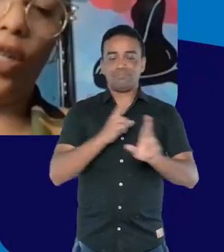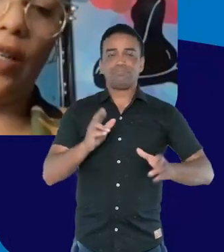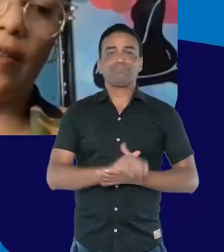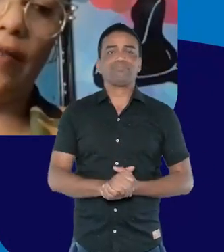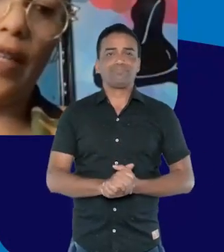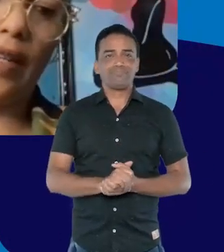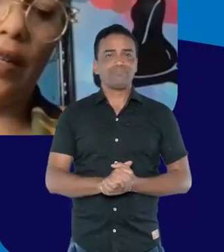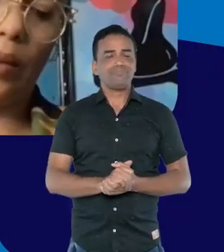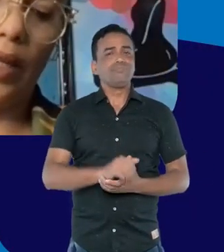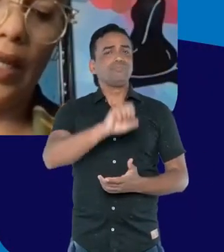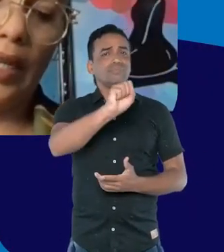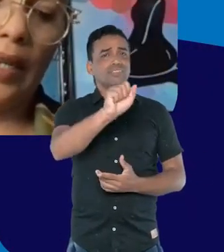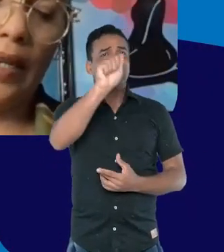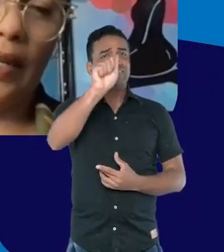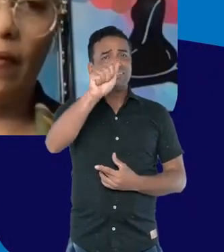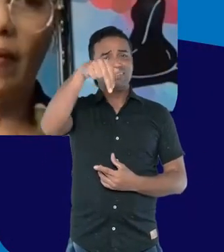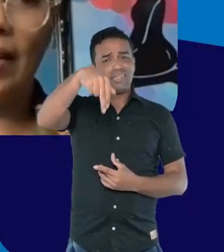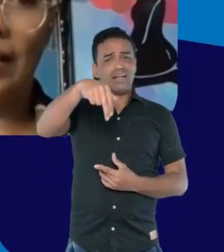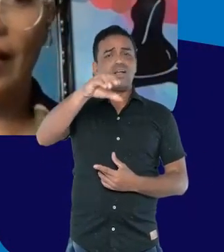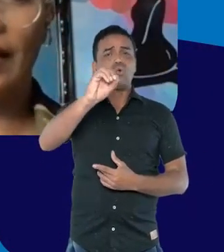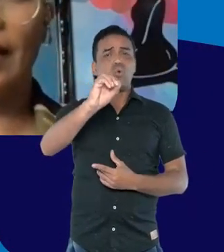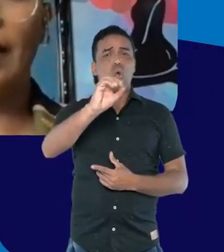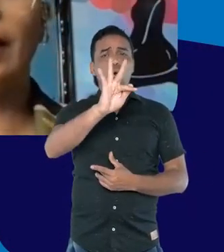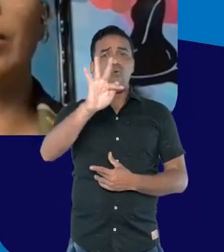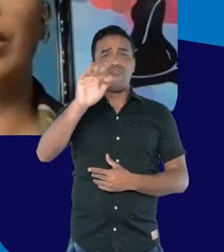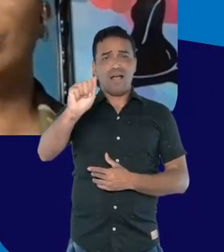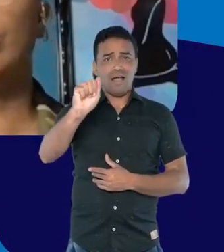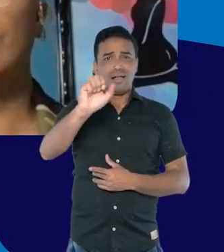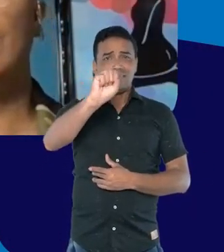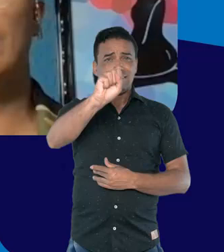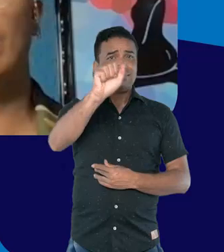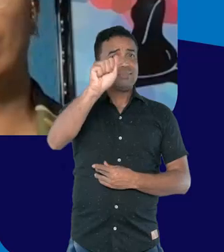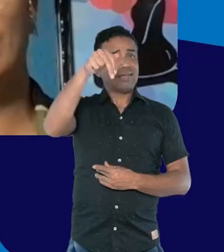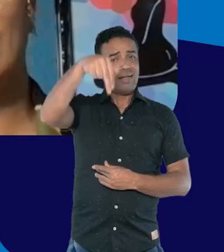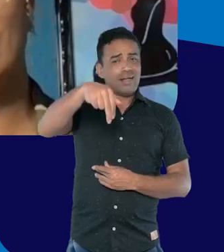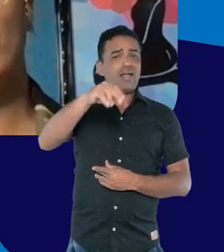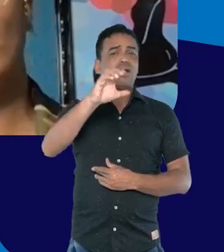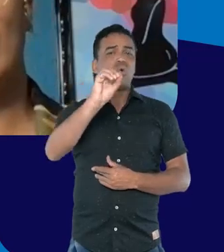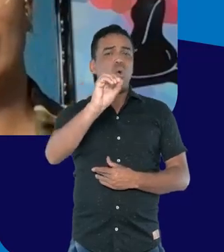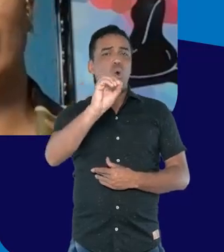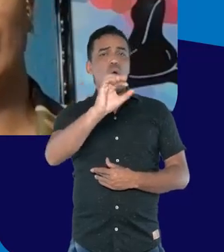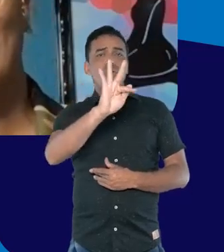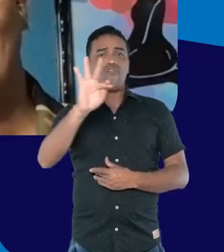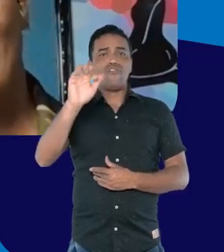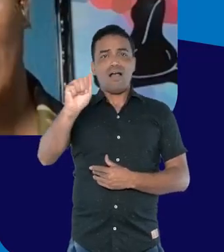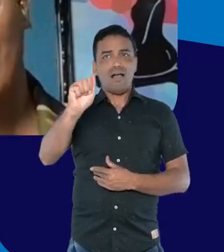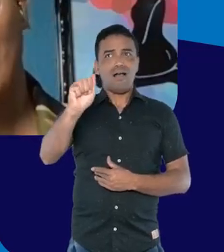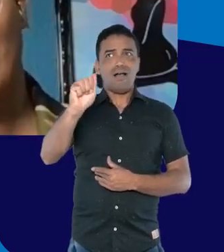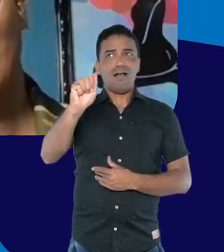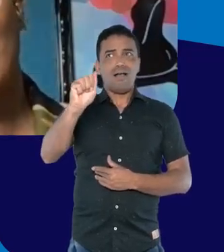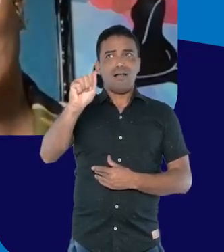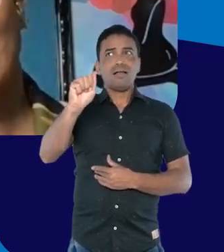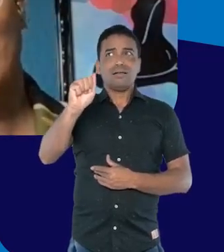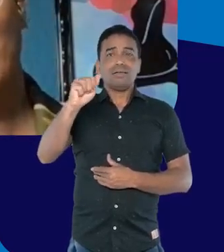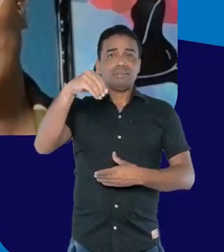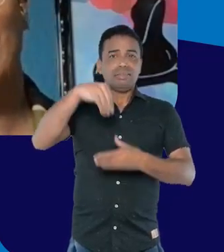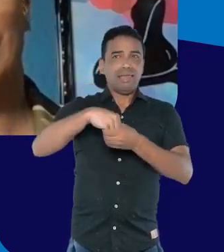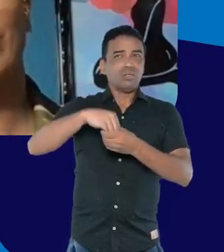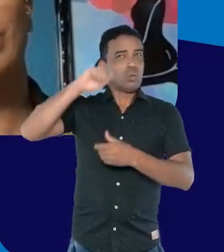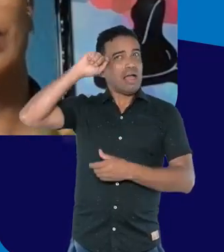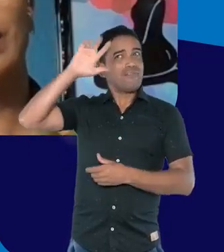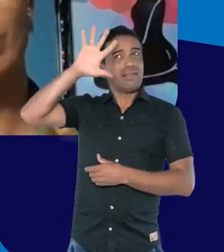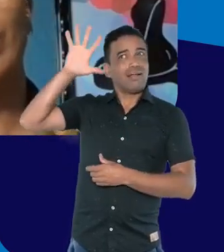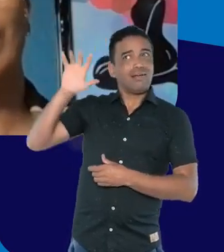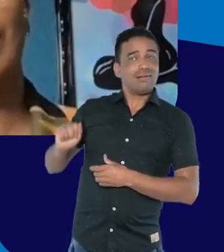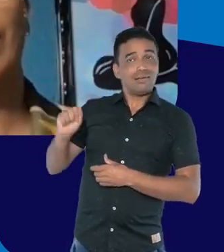esse adinkra africano que faz exatamente essa conversa sobre temporalidade, né? E pode